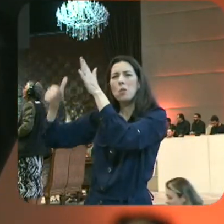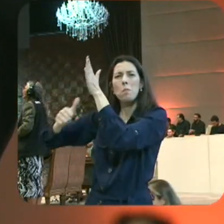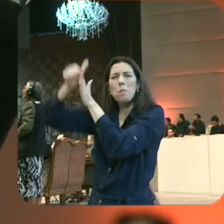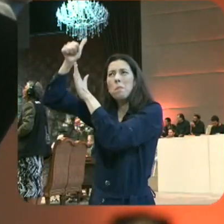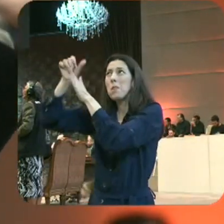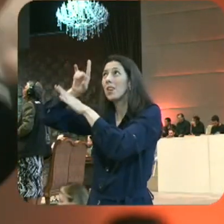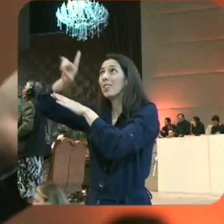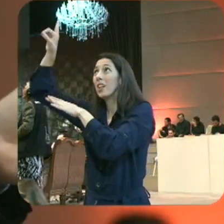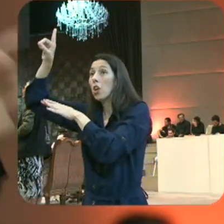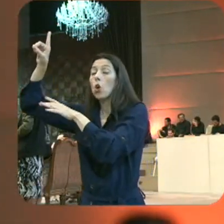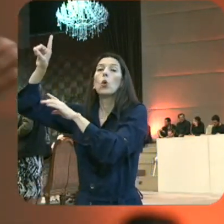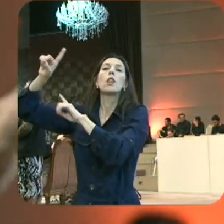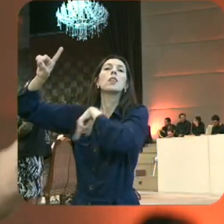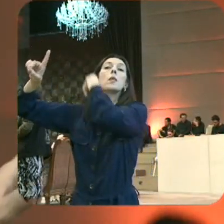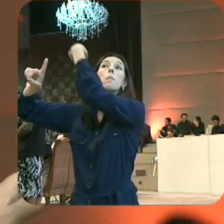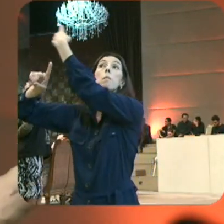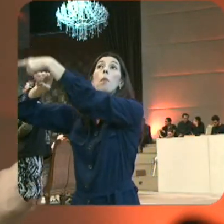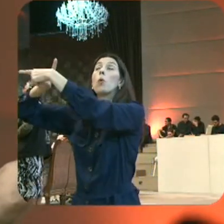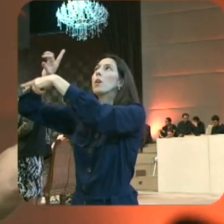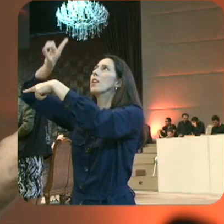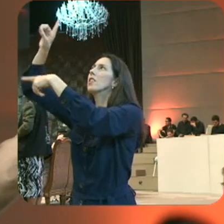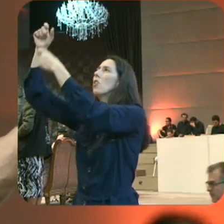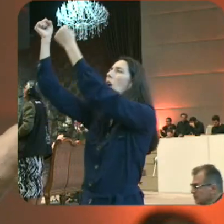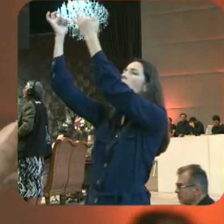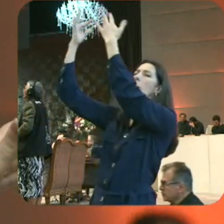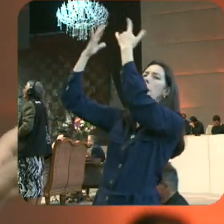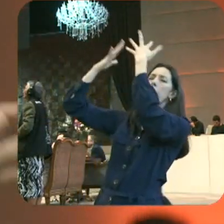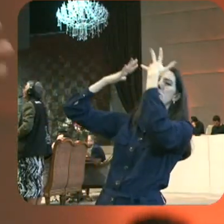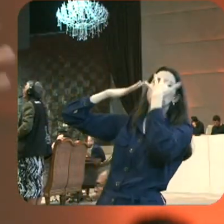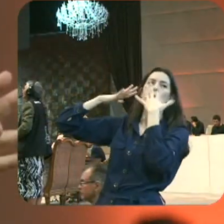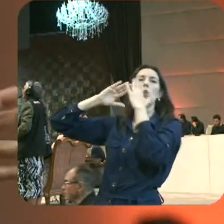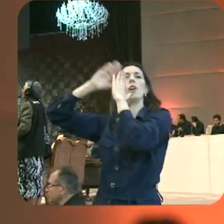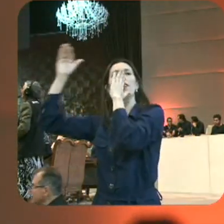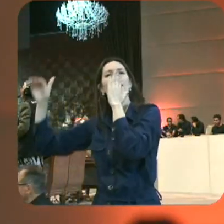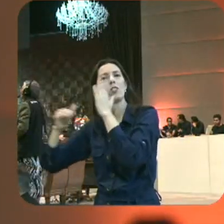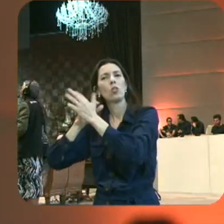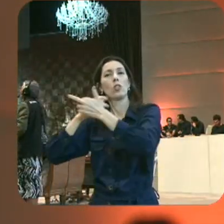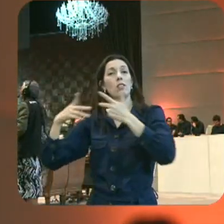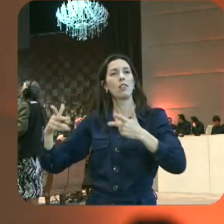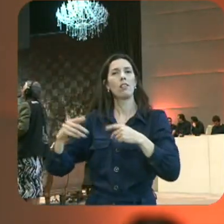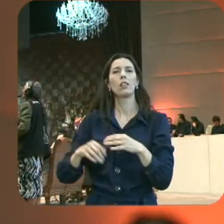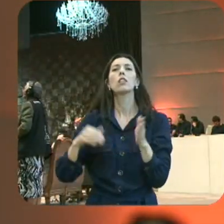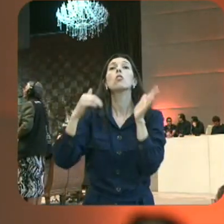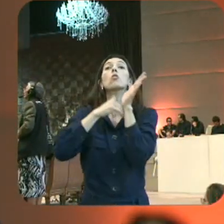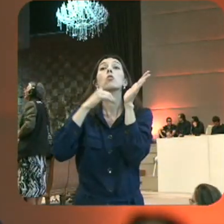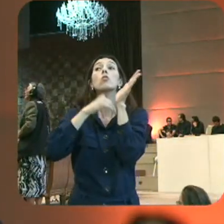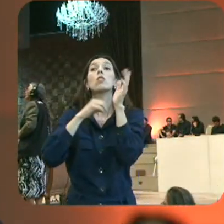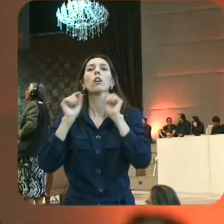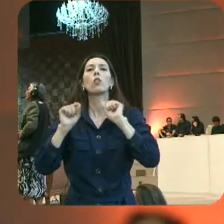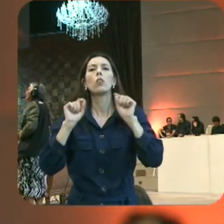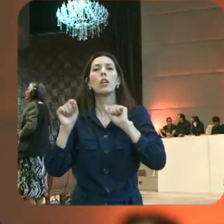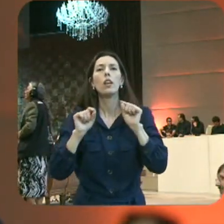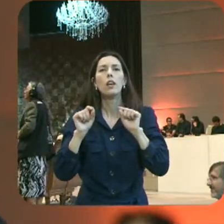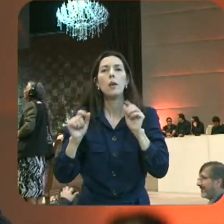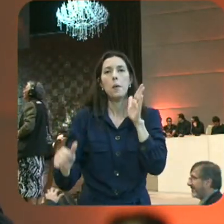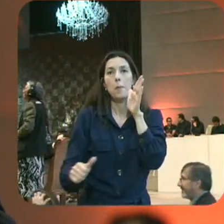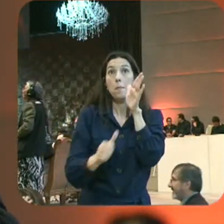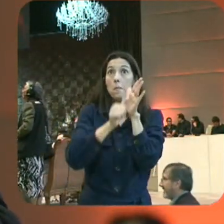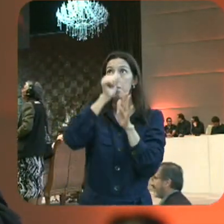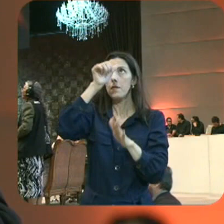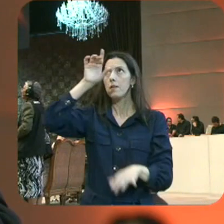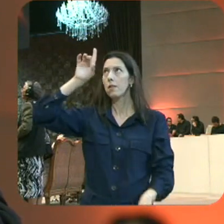serão acrescentadas. Todas, todas. E o segredo qual é? Primeiro,